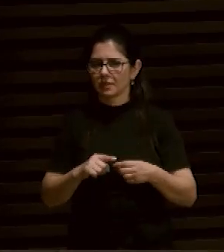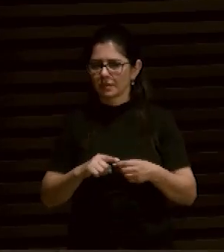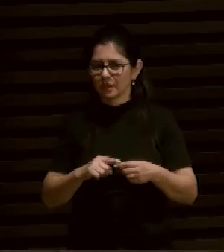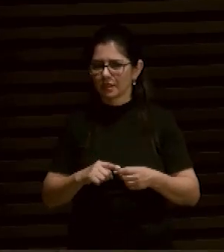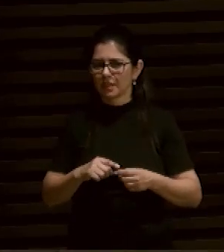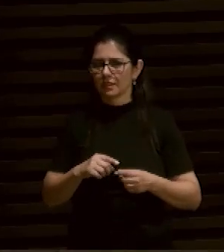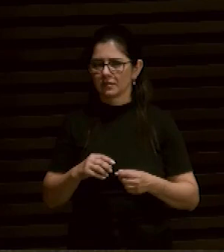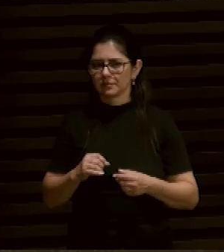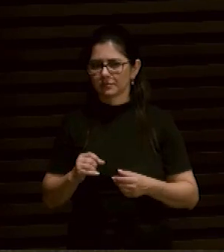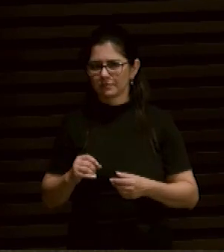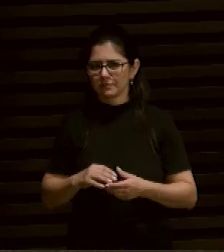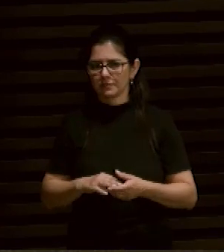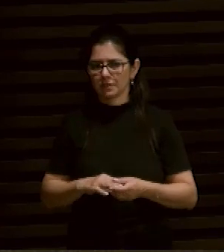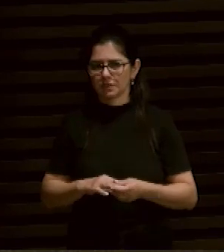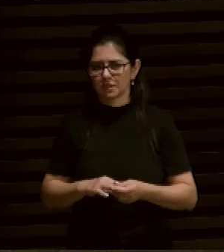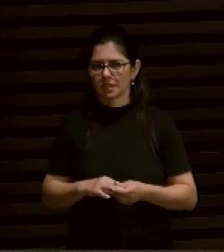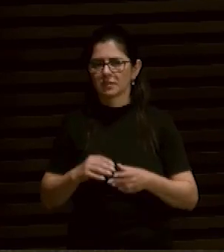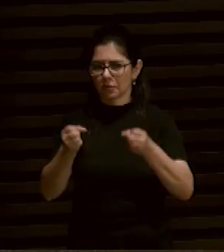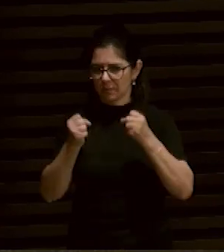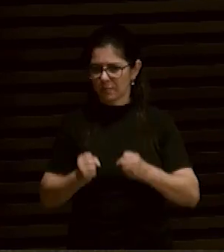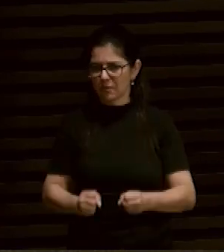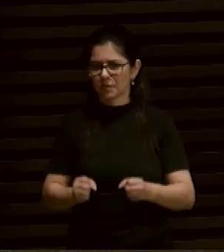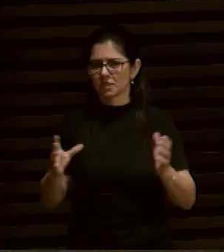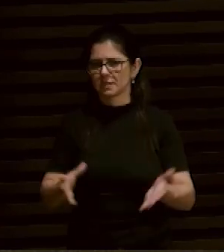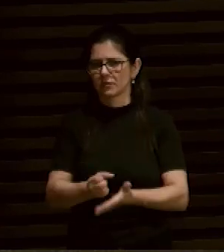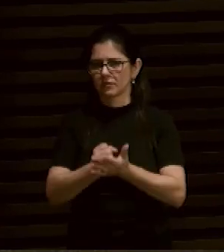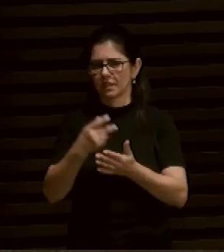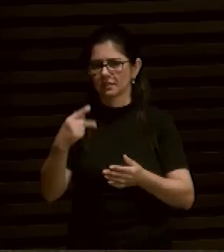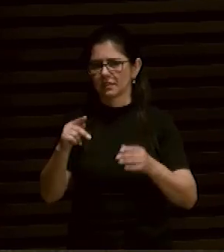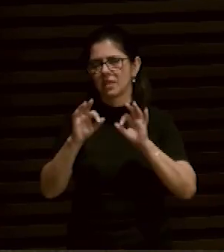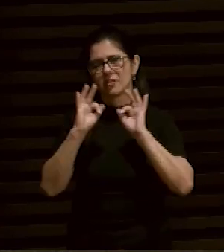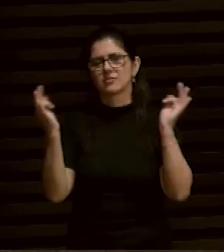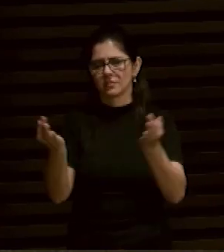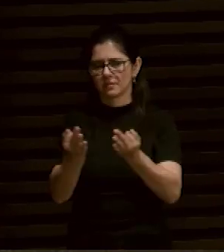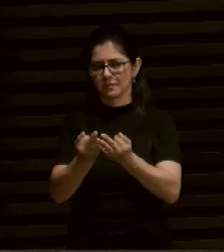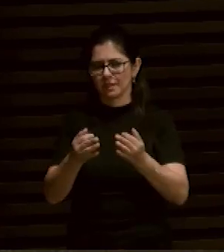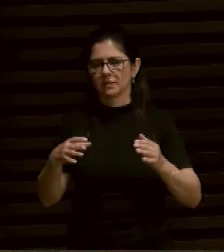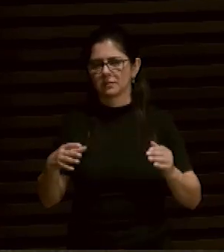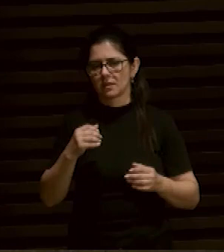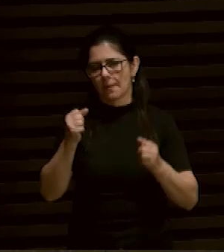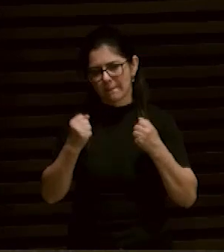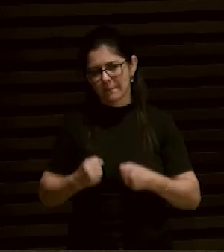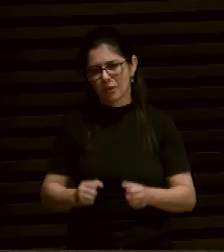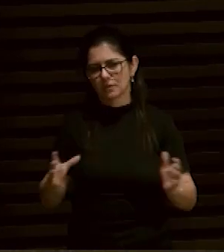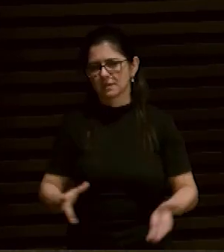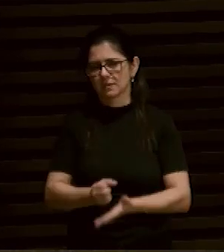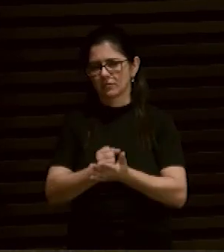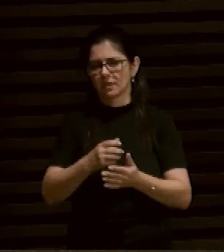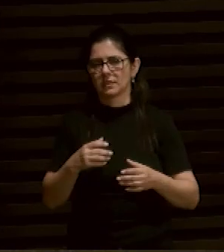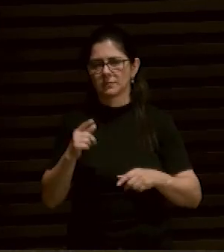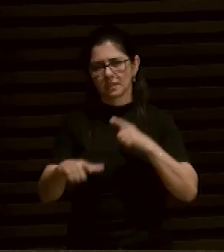Se Deus salvou esse povo, Ele não pode salvar os seus colegas de trabalho? Ele salvou, naquela época,